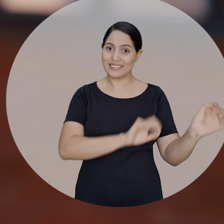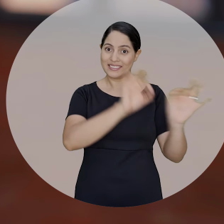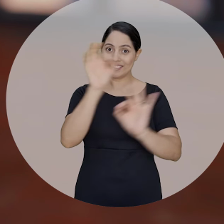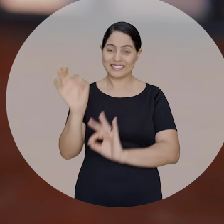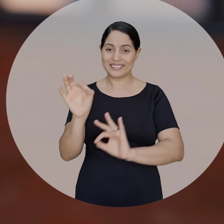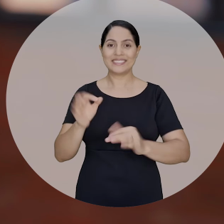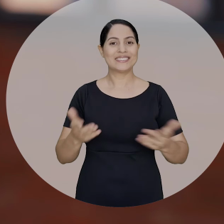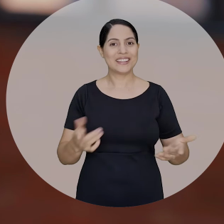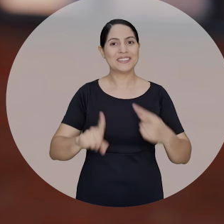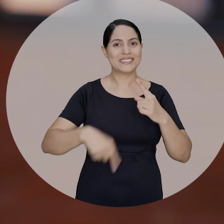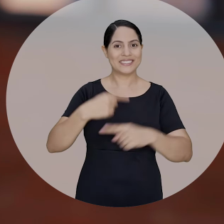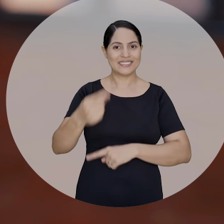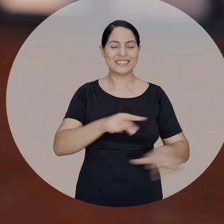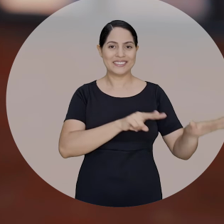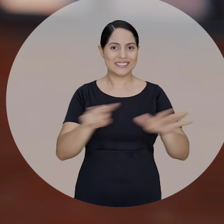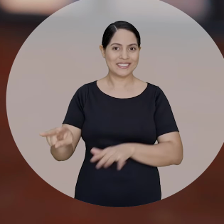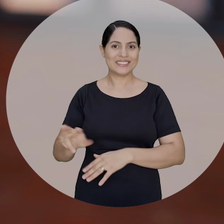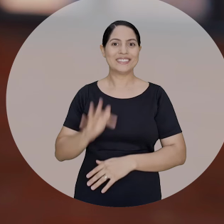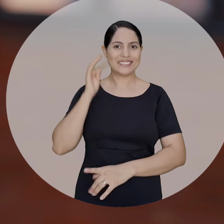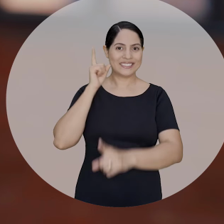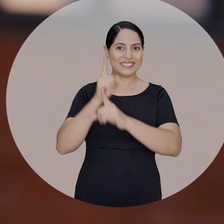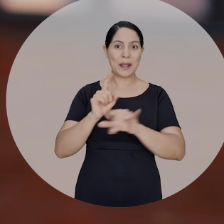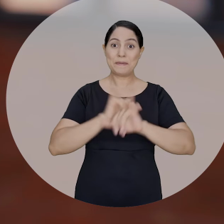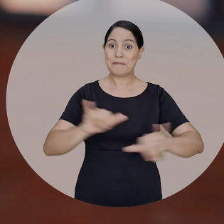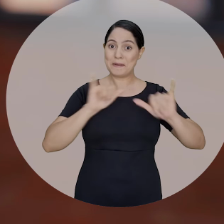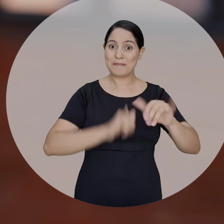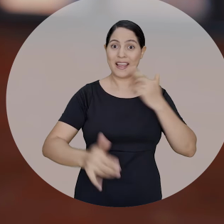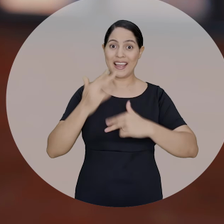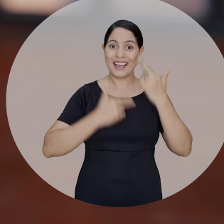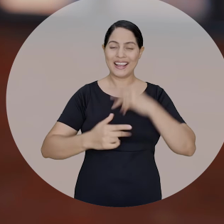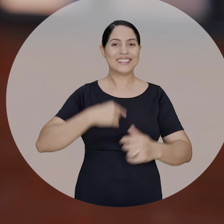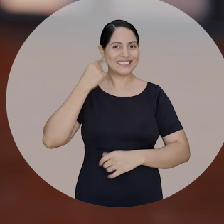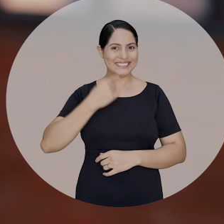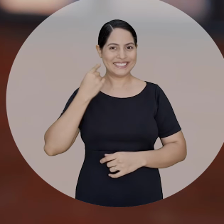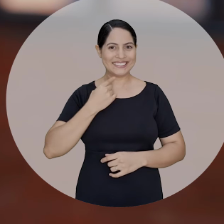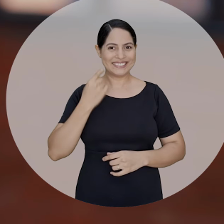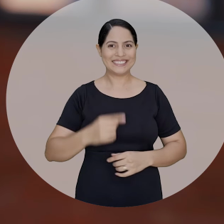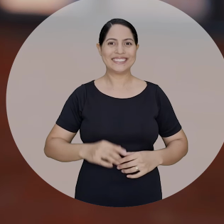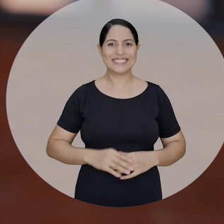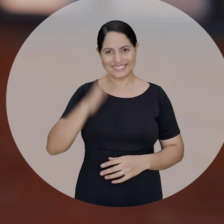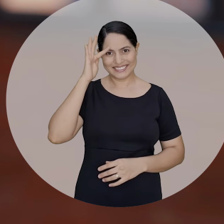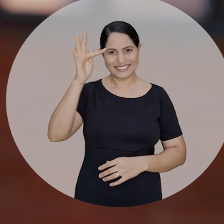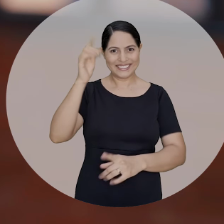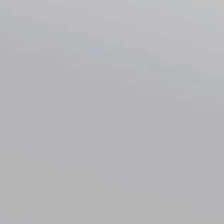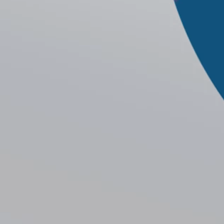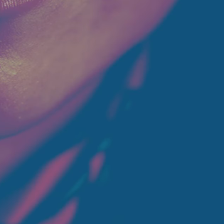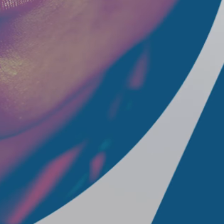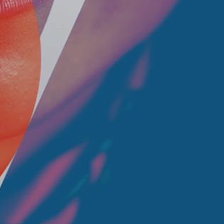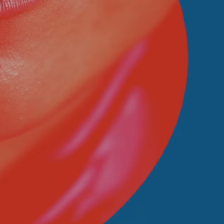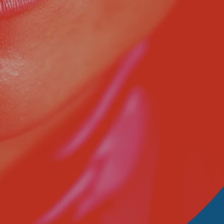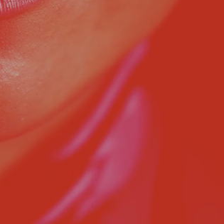para você. Nos encontramos semana que vem com mais notícias e vitórias da advocacia brasileira. Até lá!